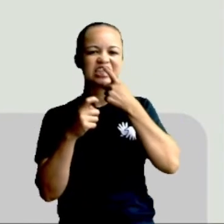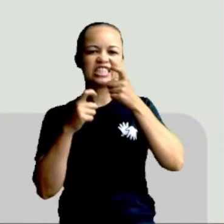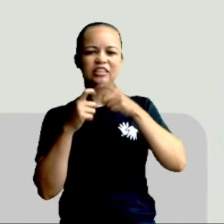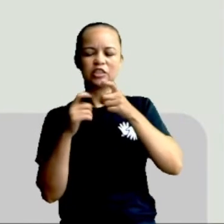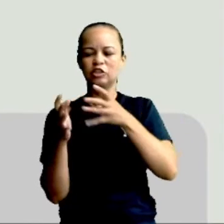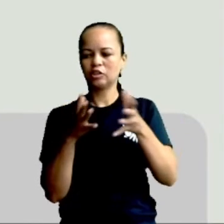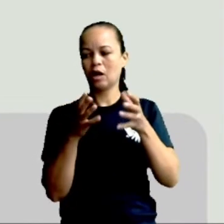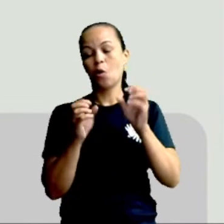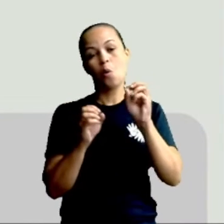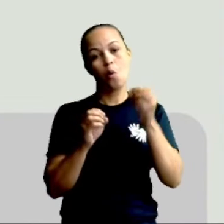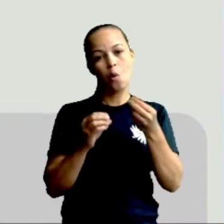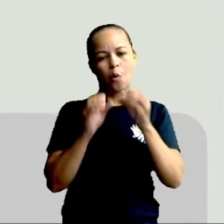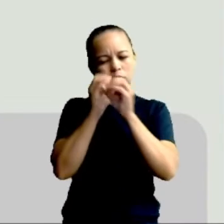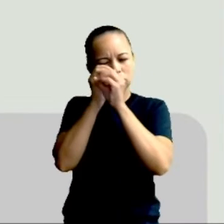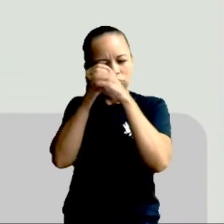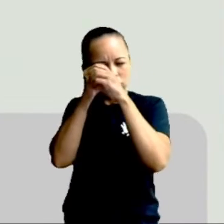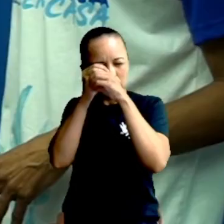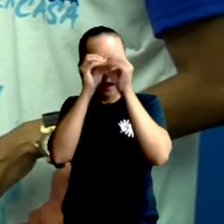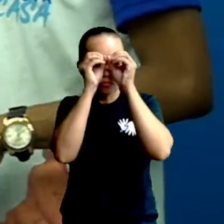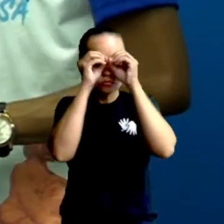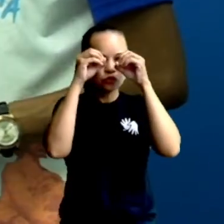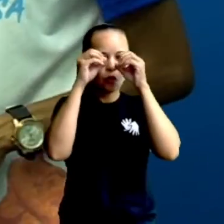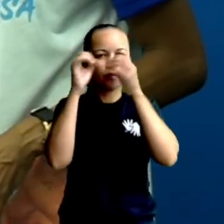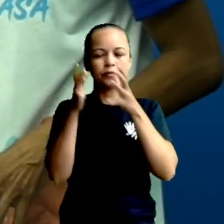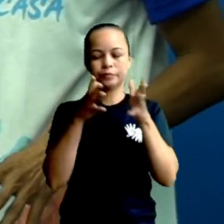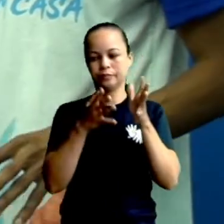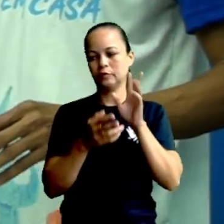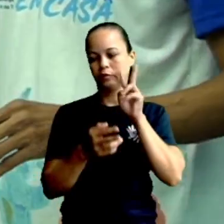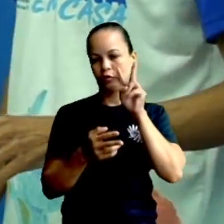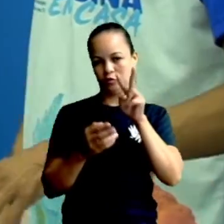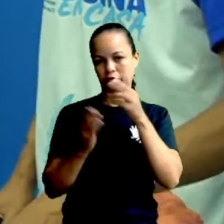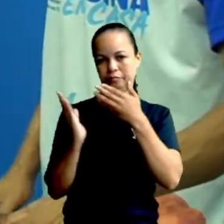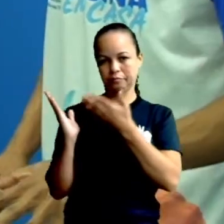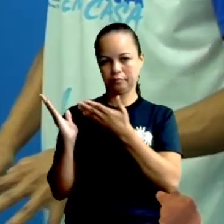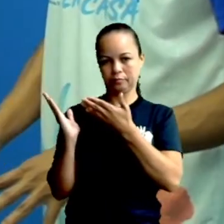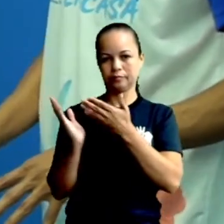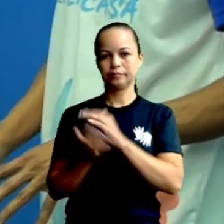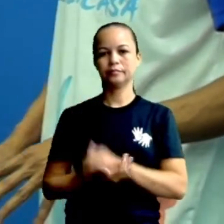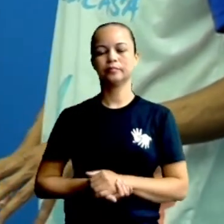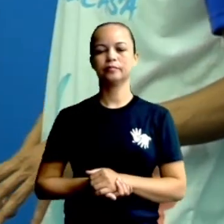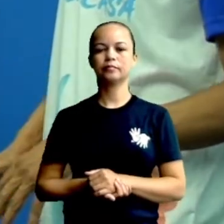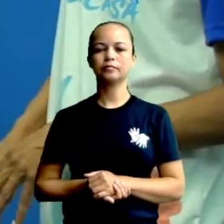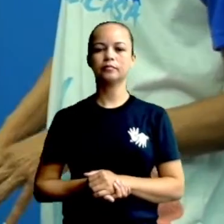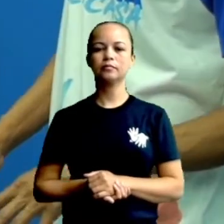telescópio. Então observa aqui, para mim, rapidinho aí, você ver como é que se forma a imagem. Depois a gente vai ver aqui na parte do experimento, tá bom?